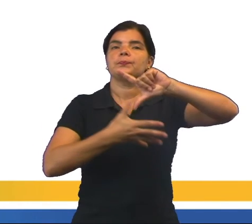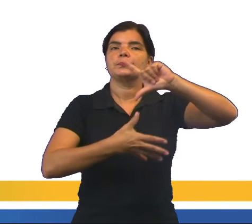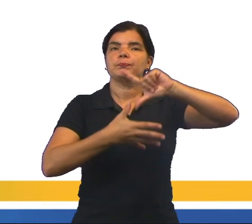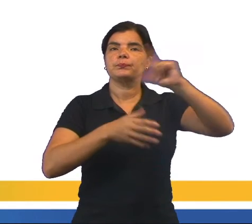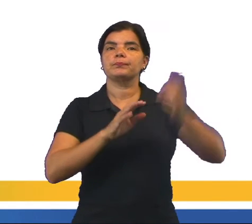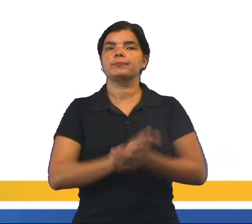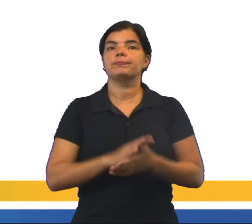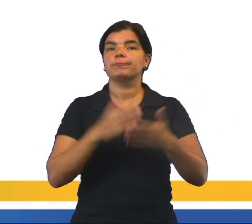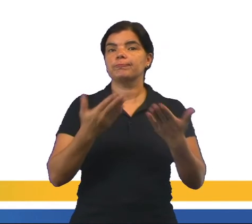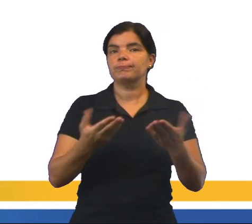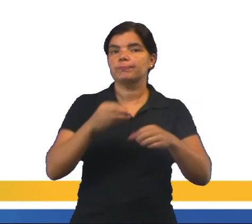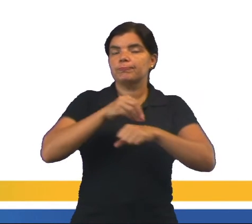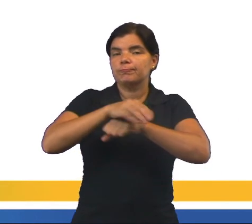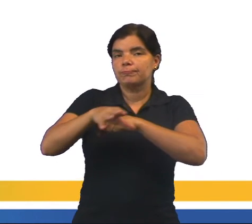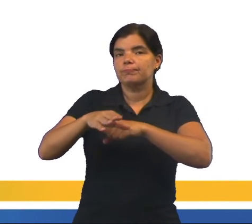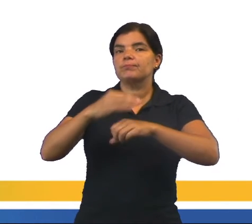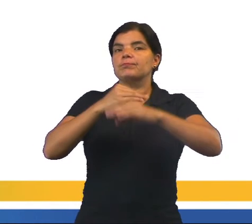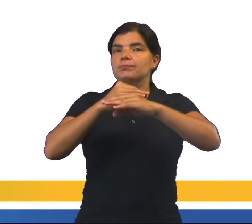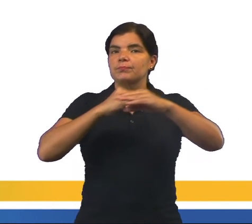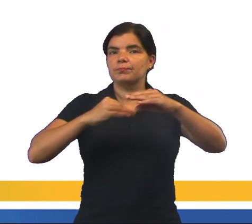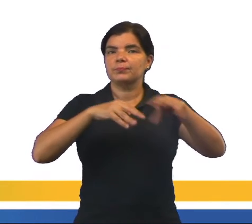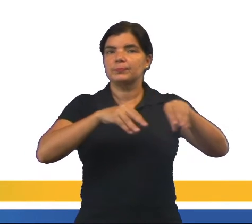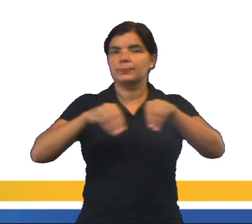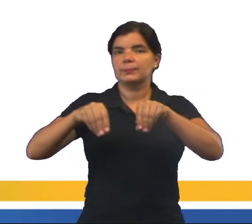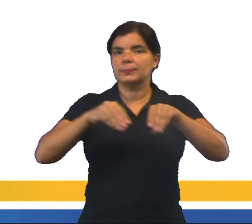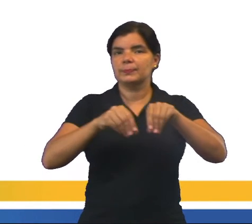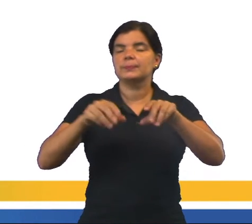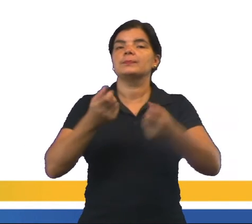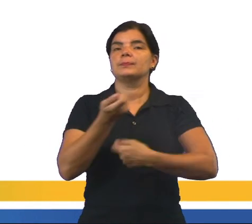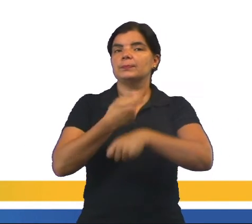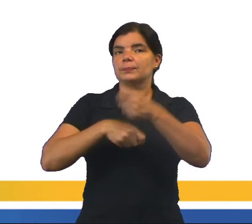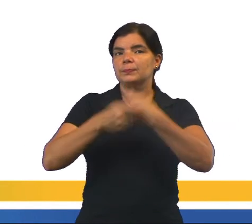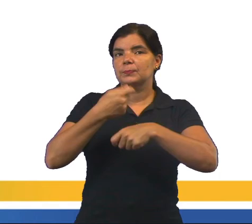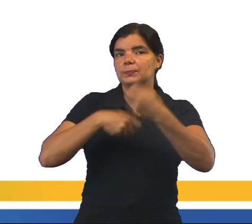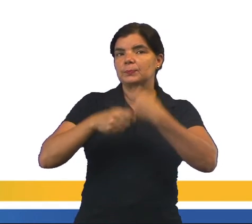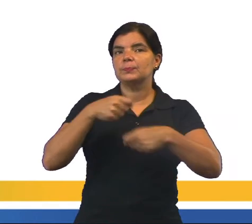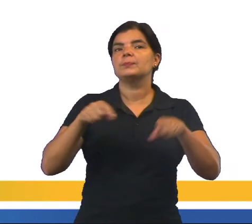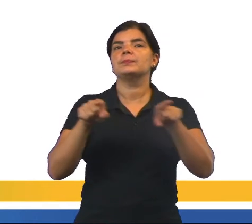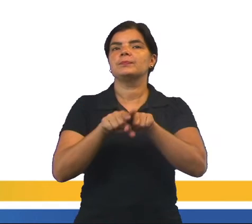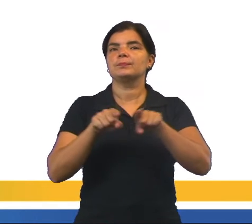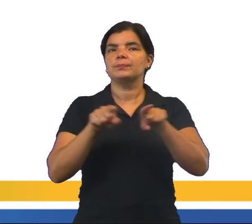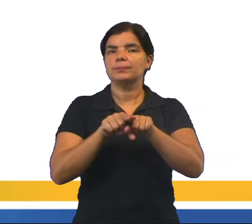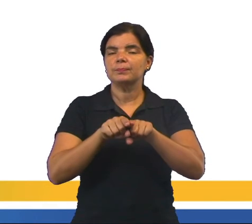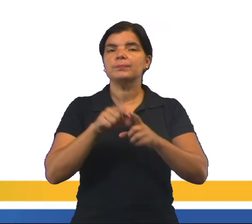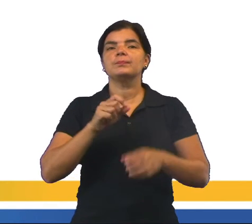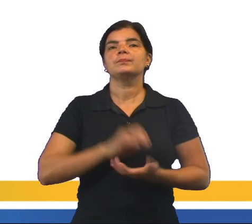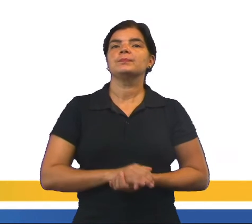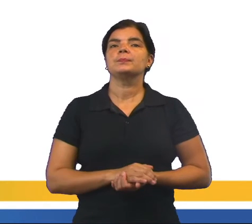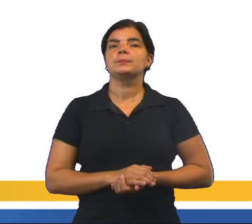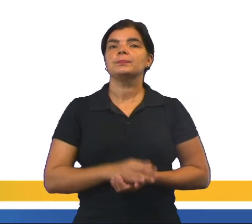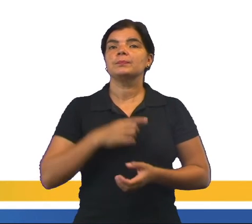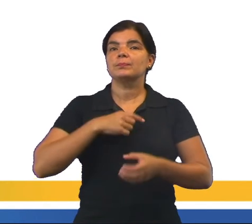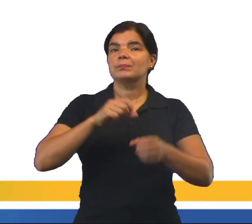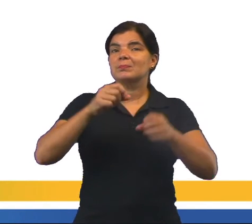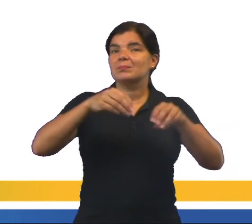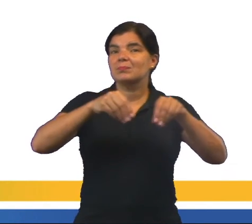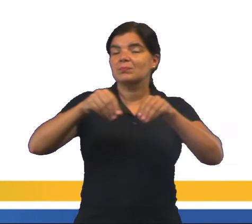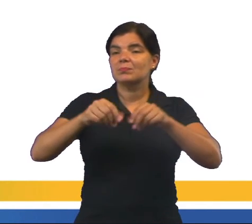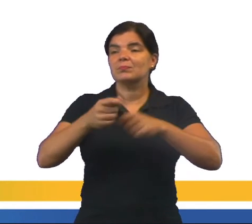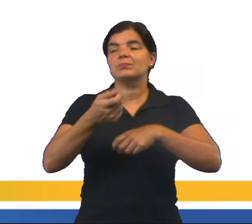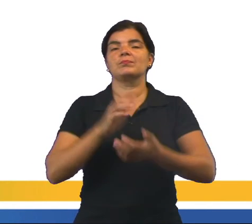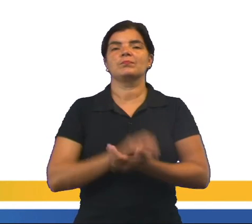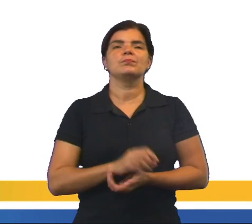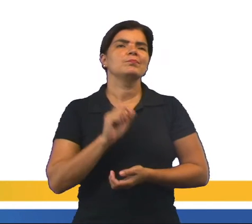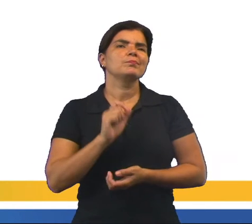América Latina, bem como a distribuição desigual de terras nas economias agrárias contribuiu para a